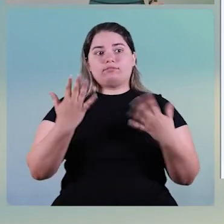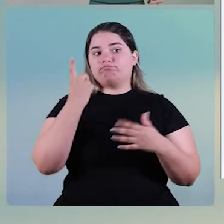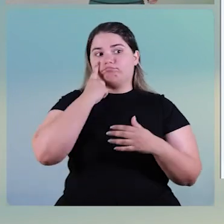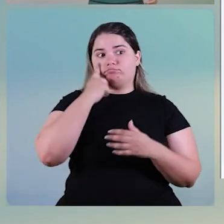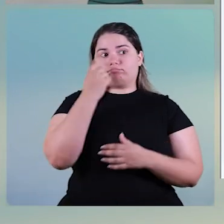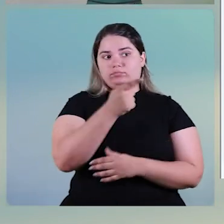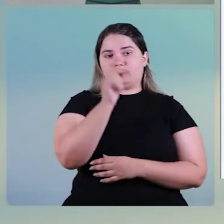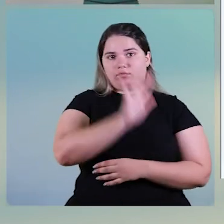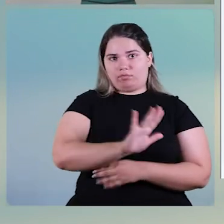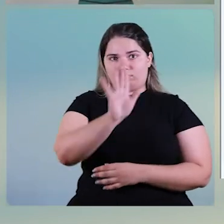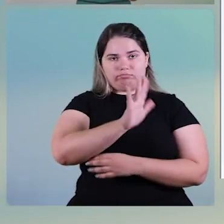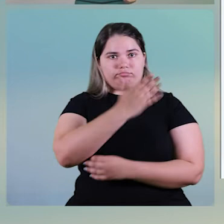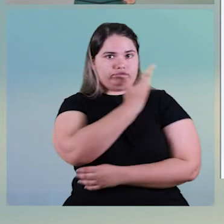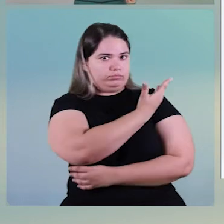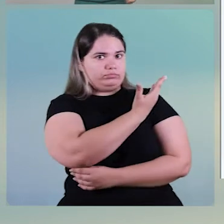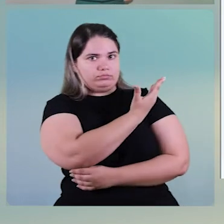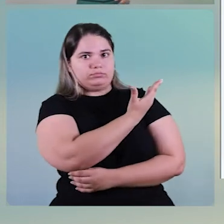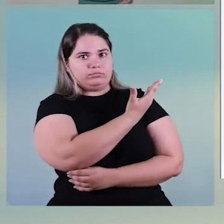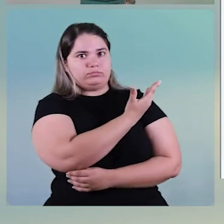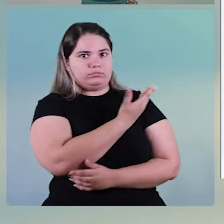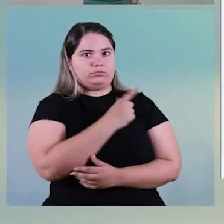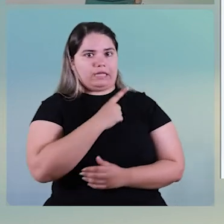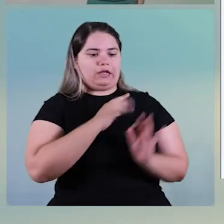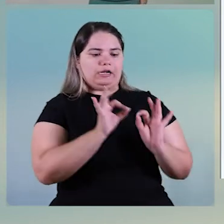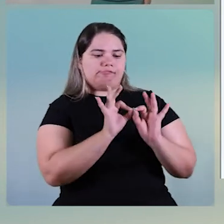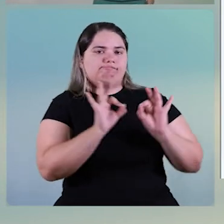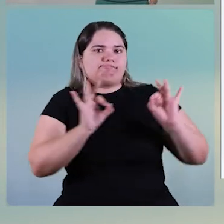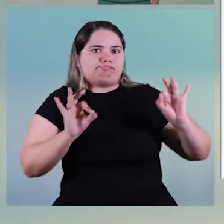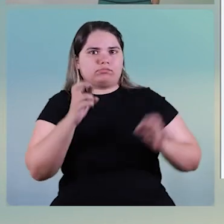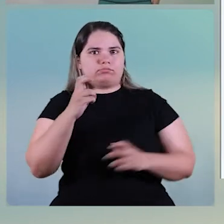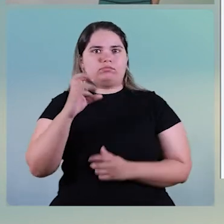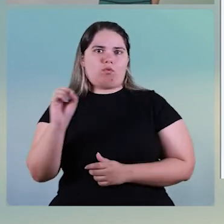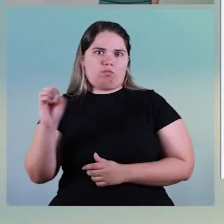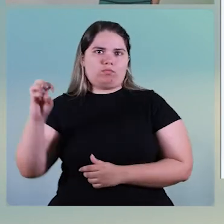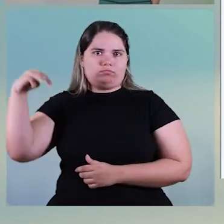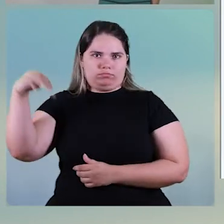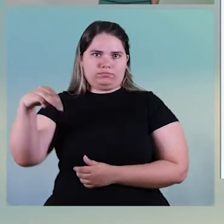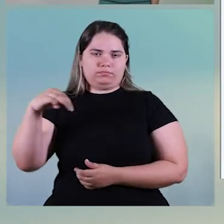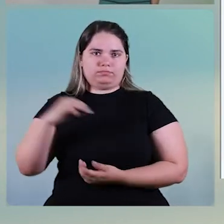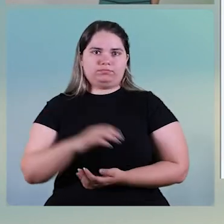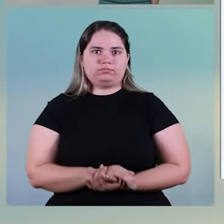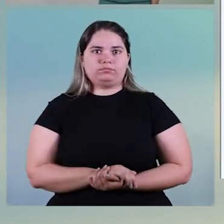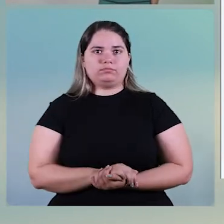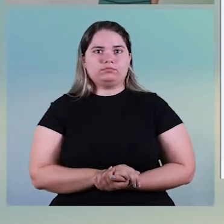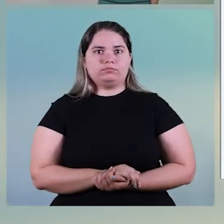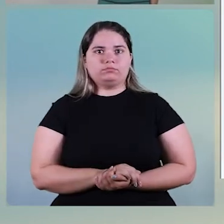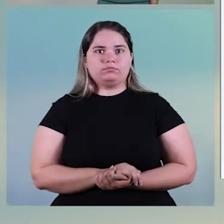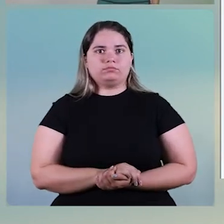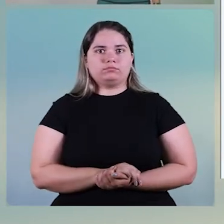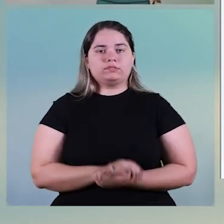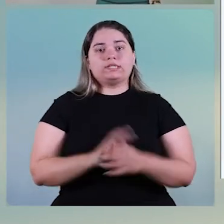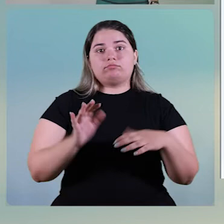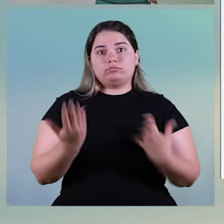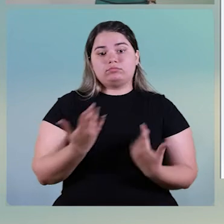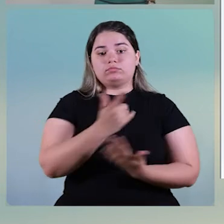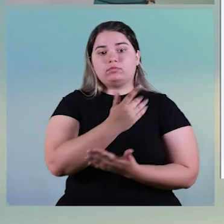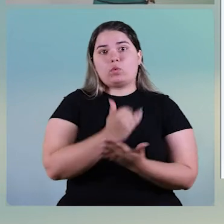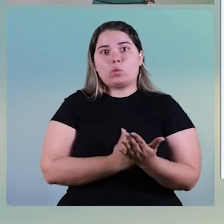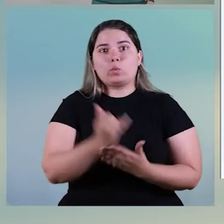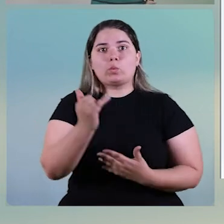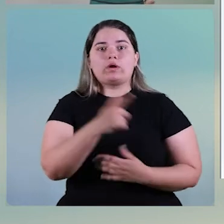para o A, depois para o B e depois para o C, onde a distância entre eles é de 500 metros. Então,